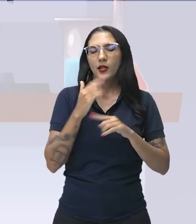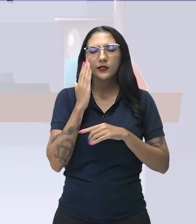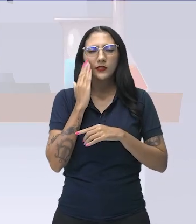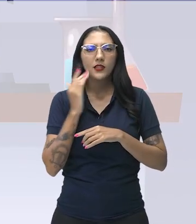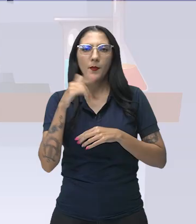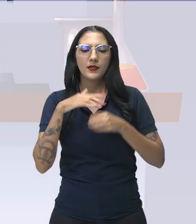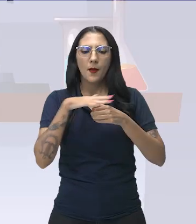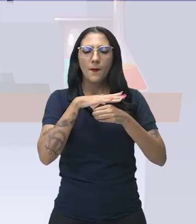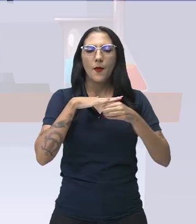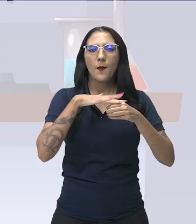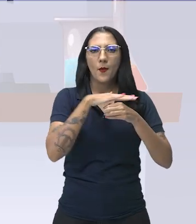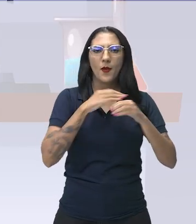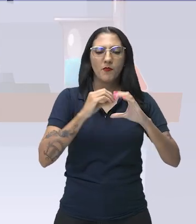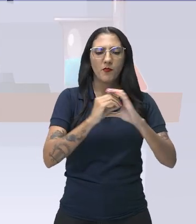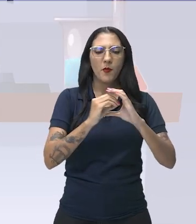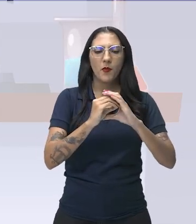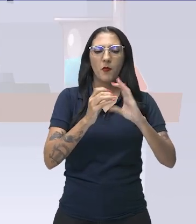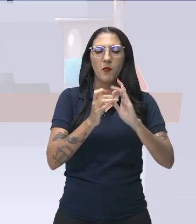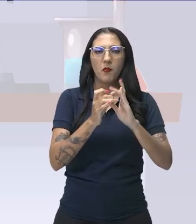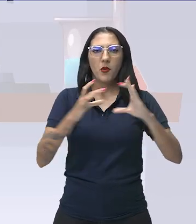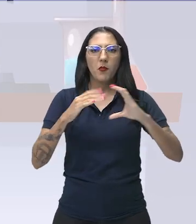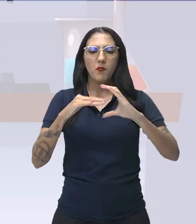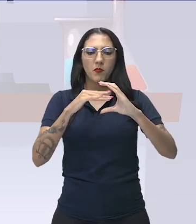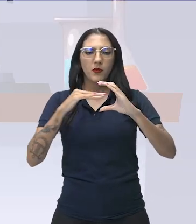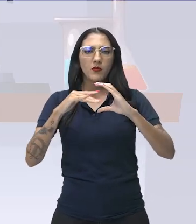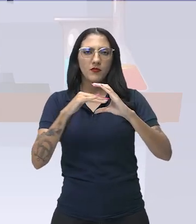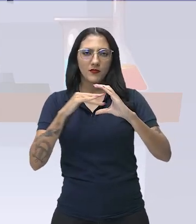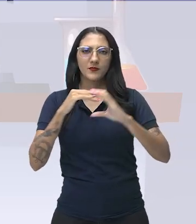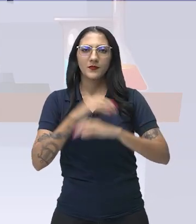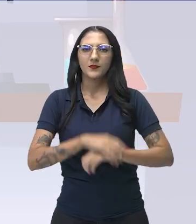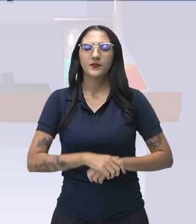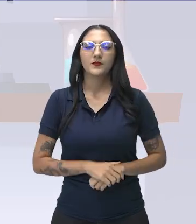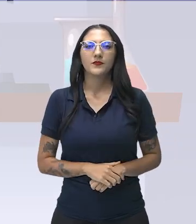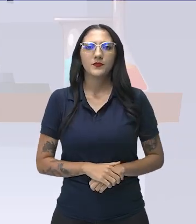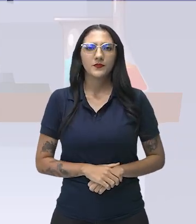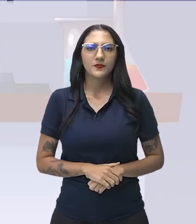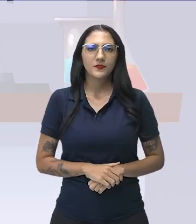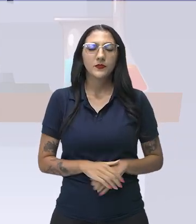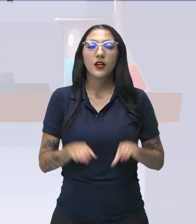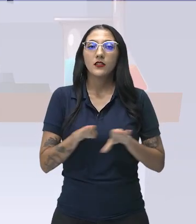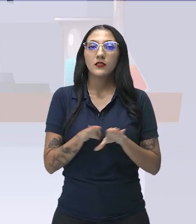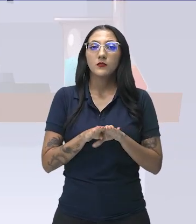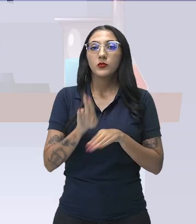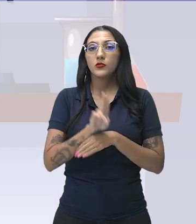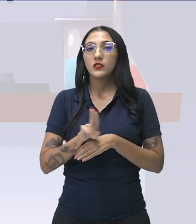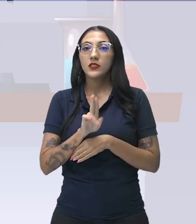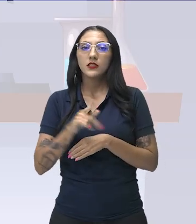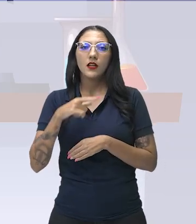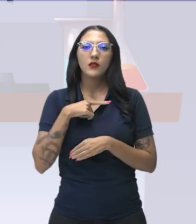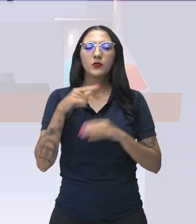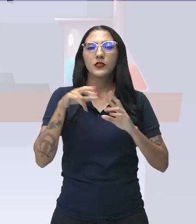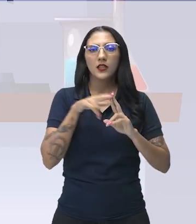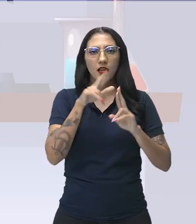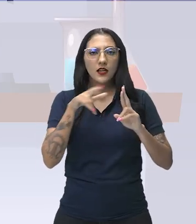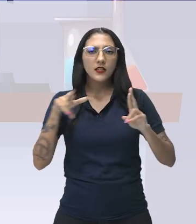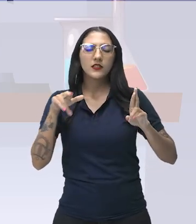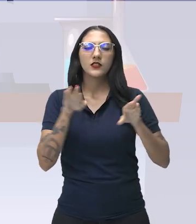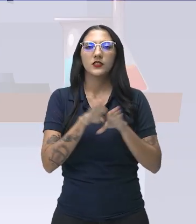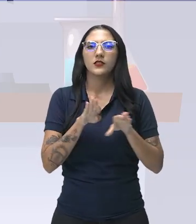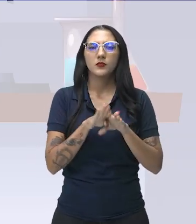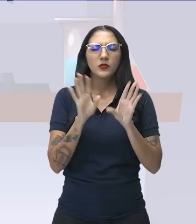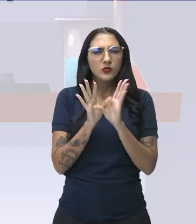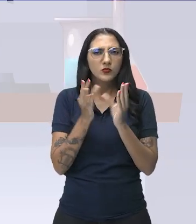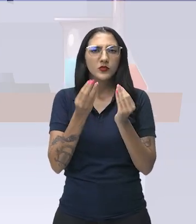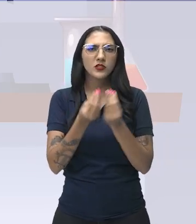celular e expomos todo o material que fica no interior da célula. Com a utilização desses reagentes, ou seja, desses princípios,